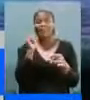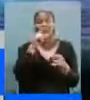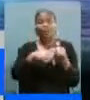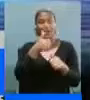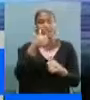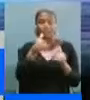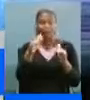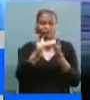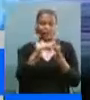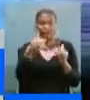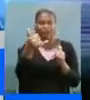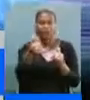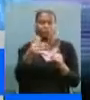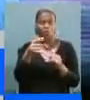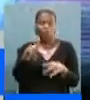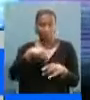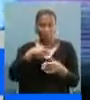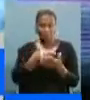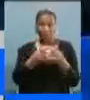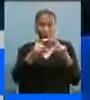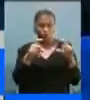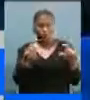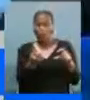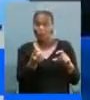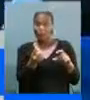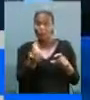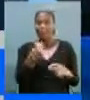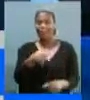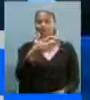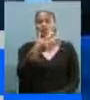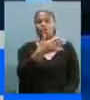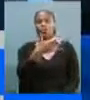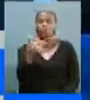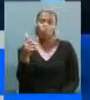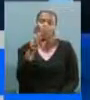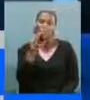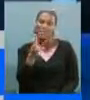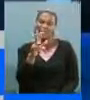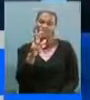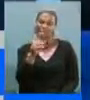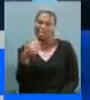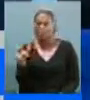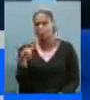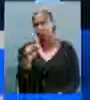para casa, para além do troféu, um cheque no valor de 12.500 escudos cada um.